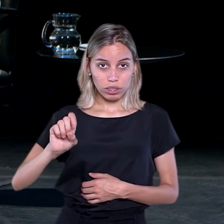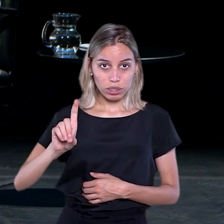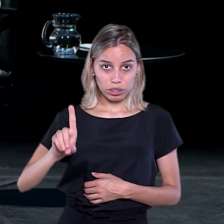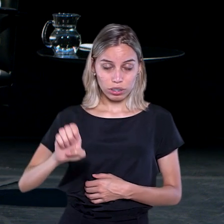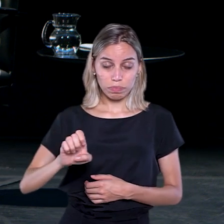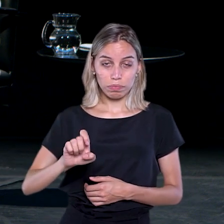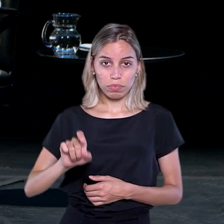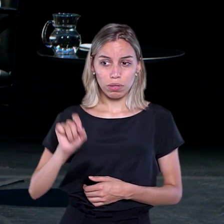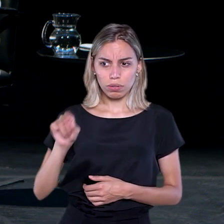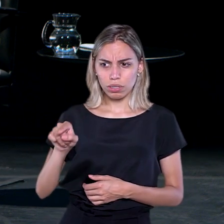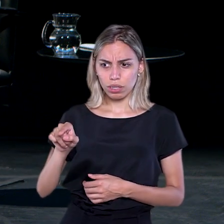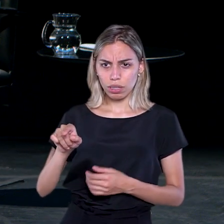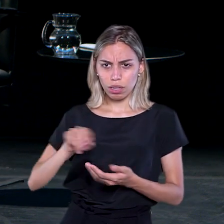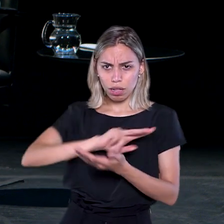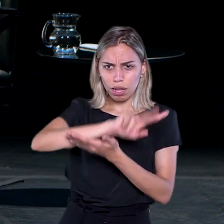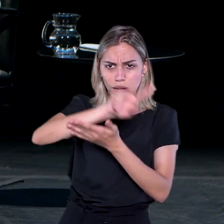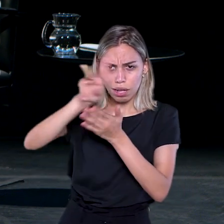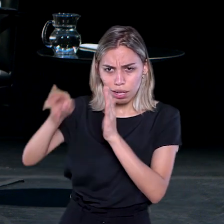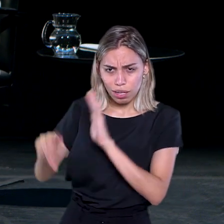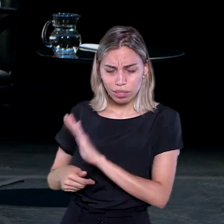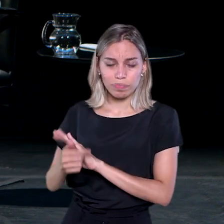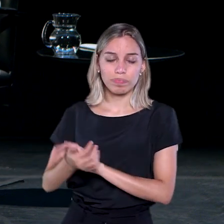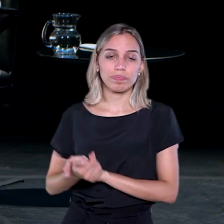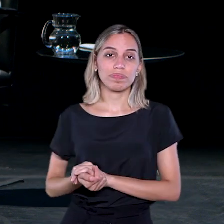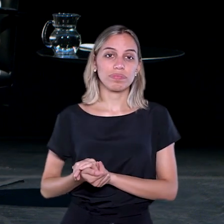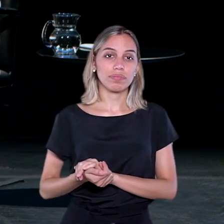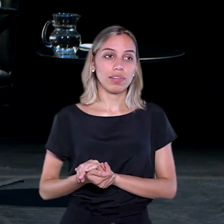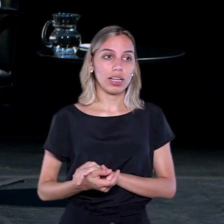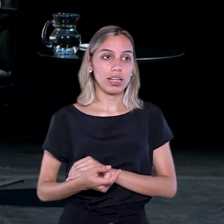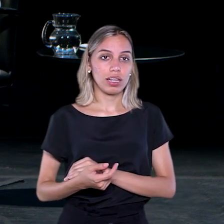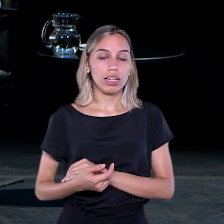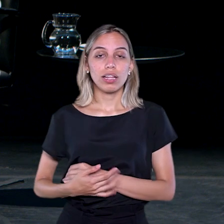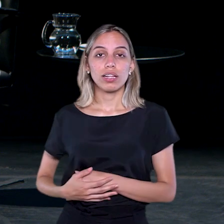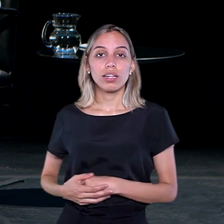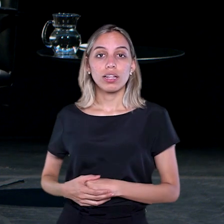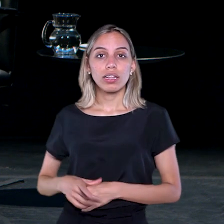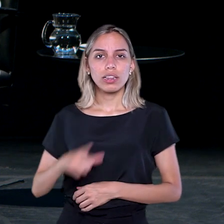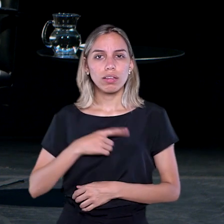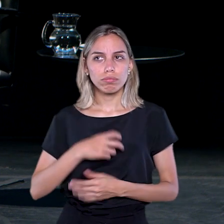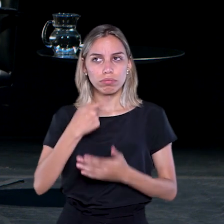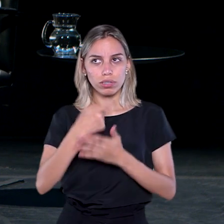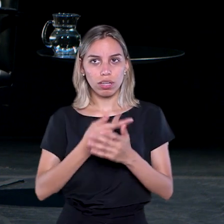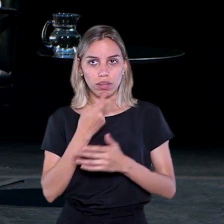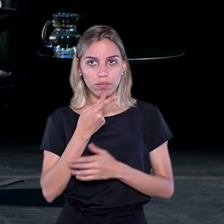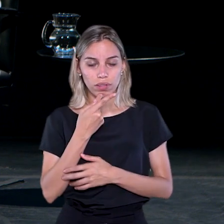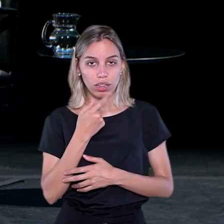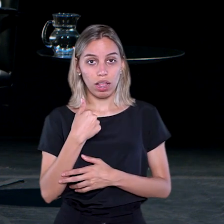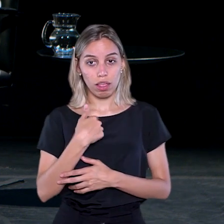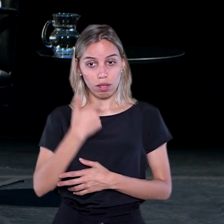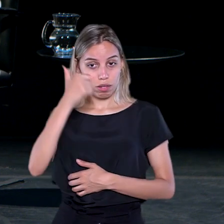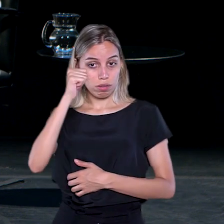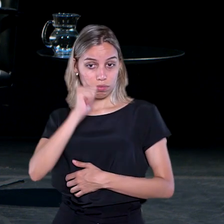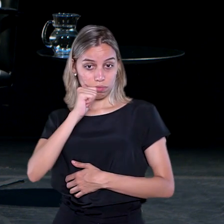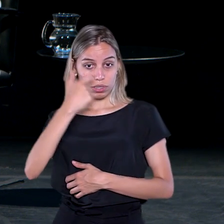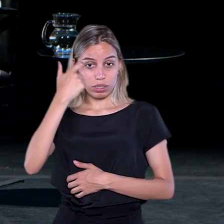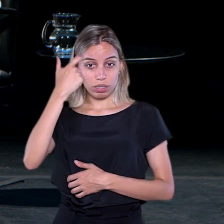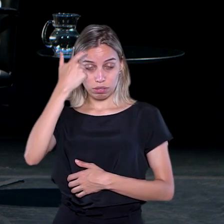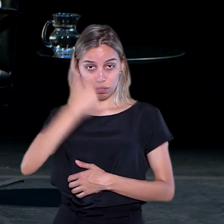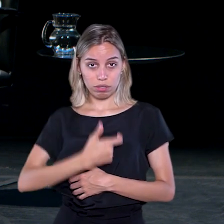micropolítica pode, sim, alterar a macropolítica. E aí a gente precisa buscar convergência na luta para que a micropolítica consiga fazer